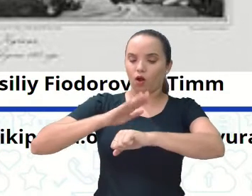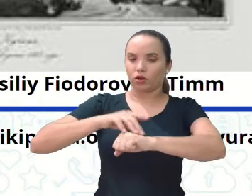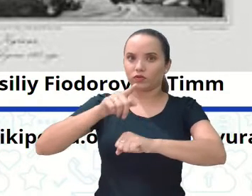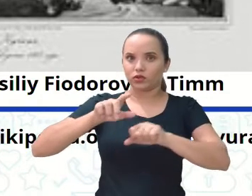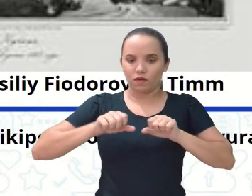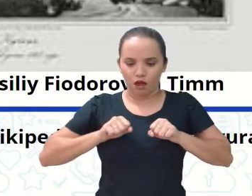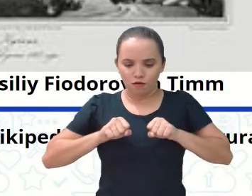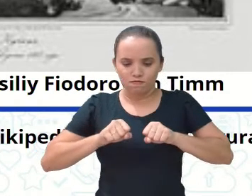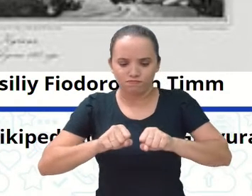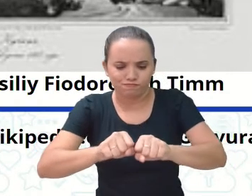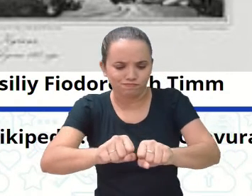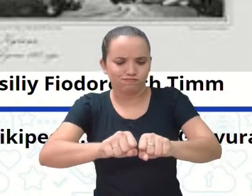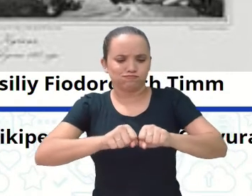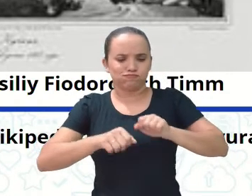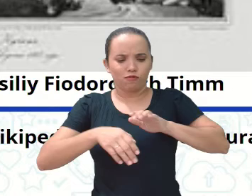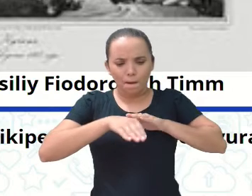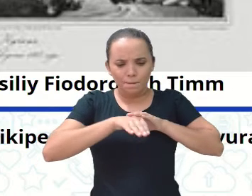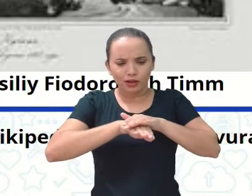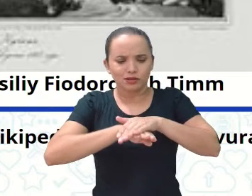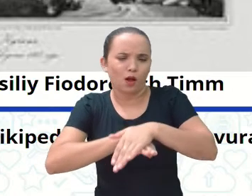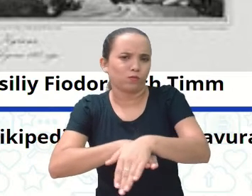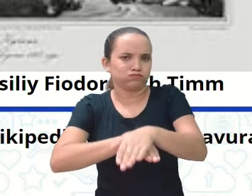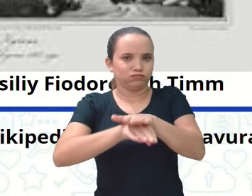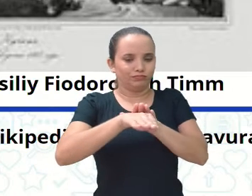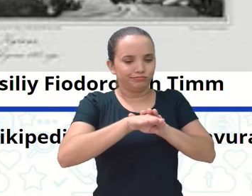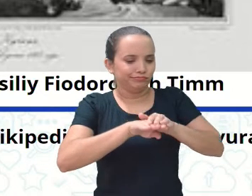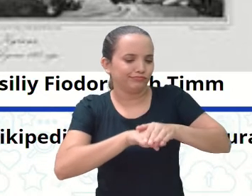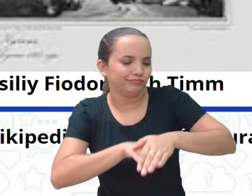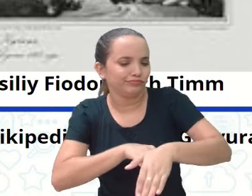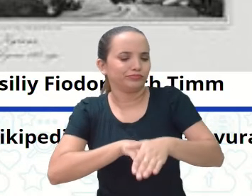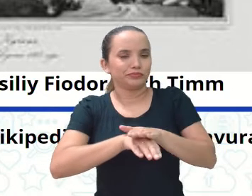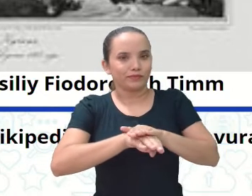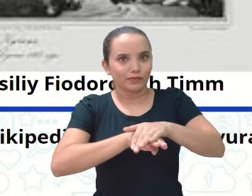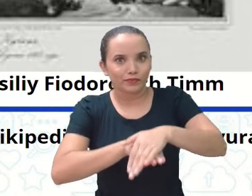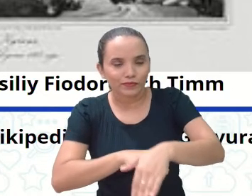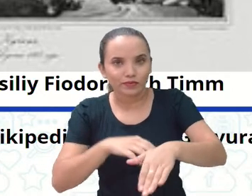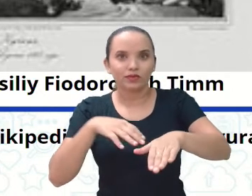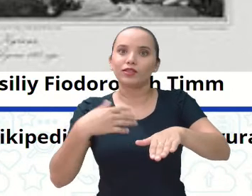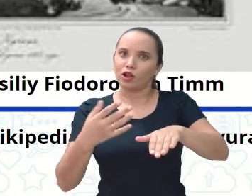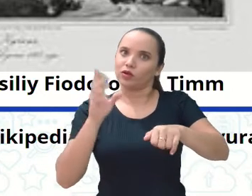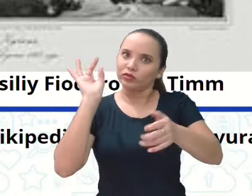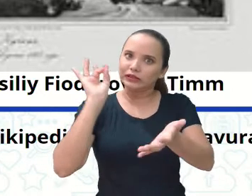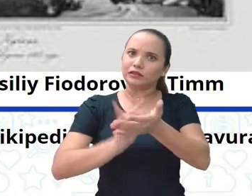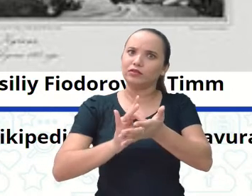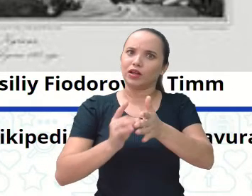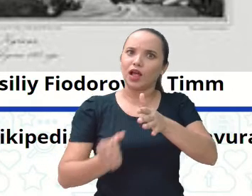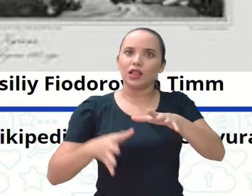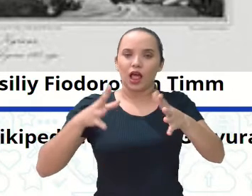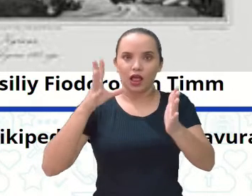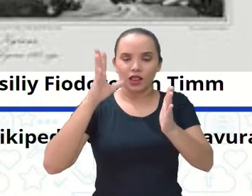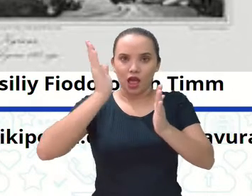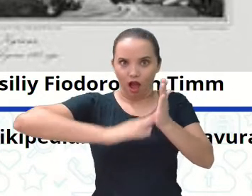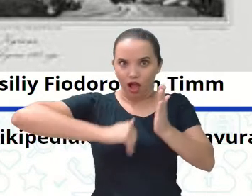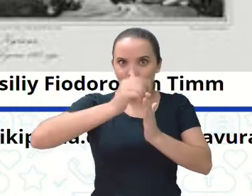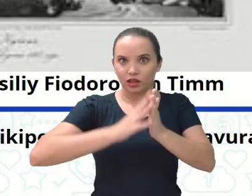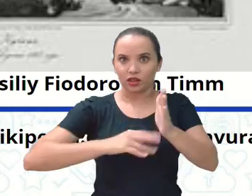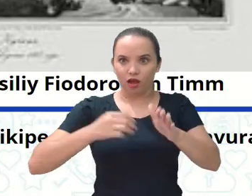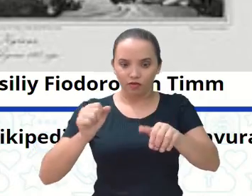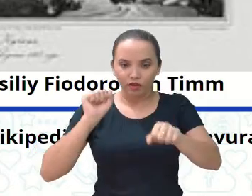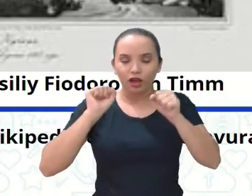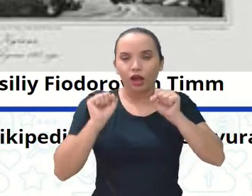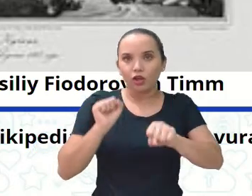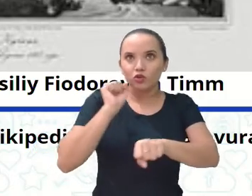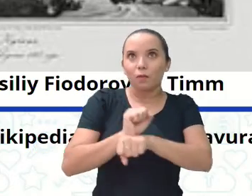Para poder sair a gravação, então a tinta vai realmente ficar lá paradinha, esperando